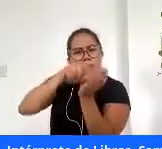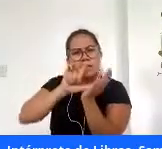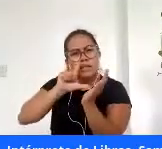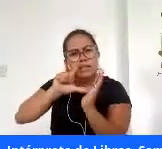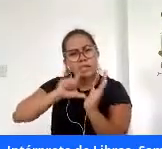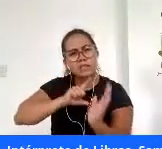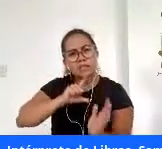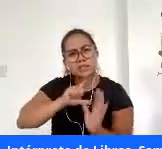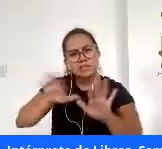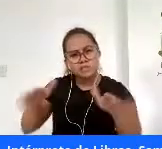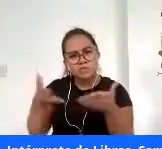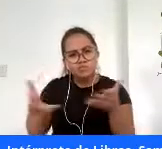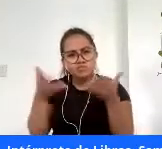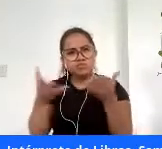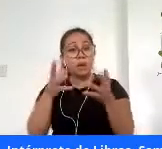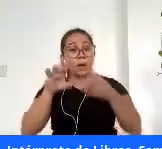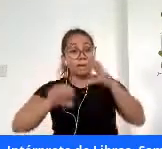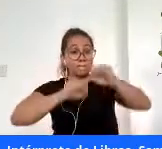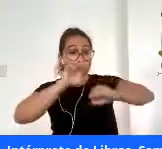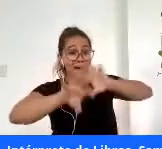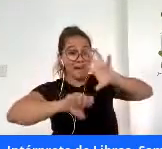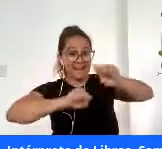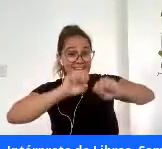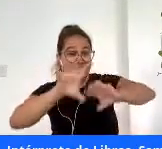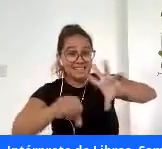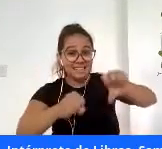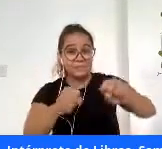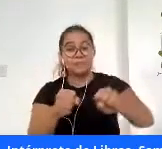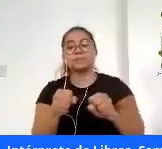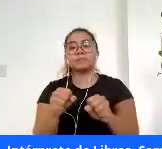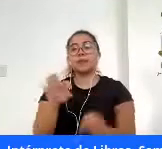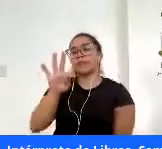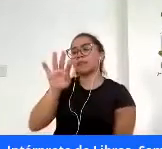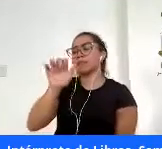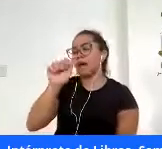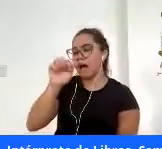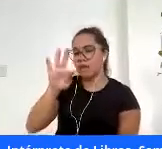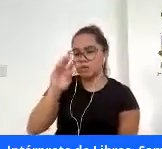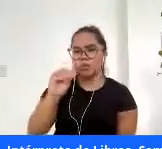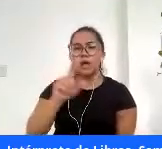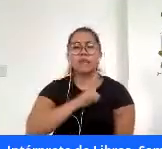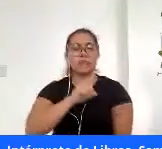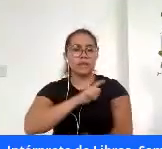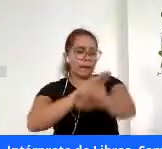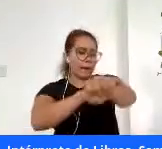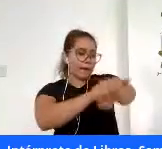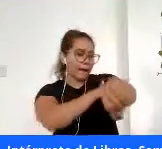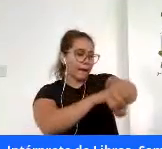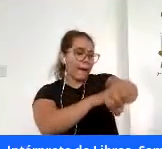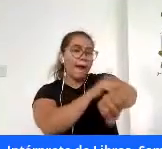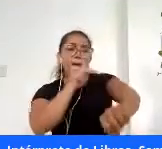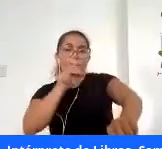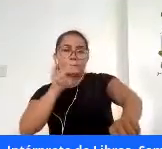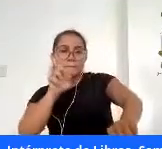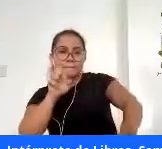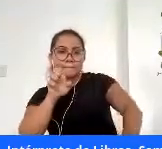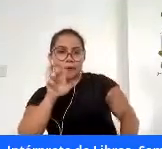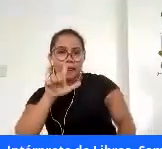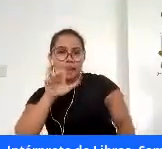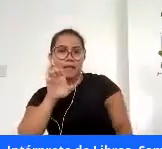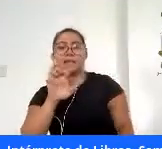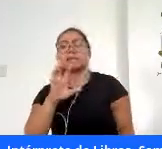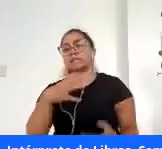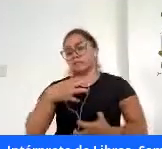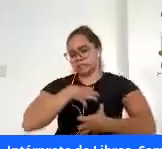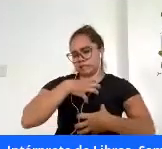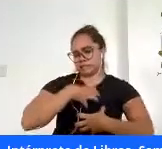estímulos de toque, né, os sentidos que o nosso órgão chamado pele, que é o maior órgão do corpo humano, consegue sentir e